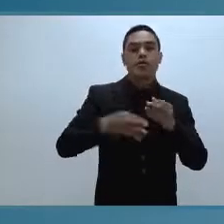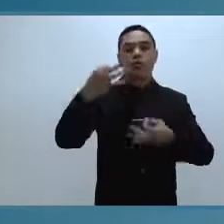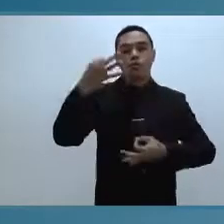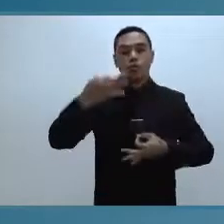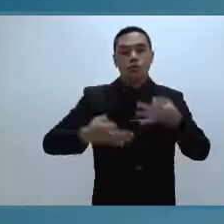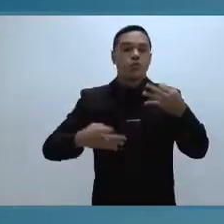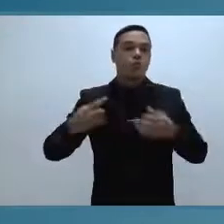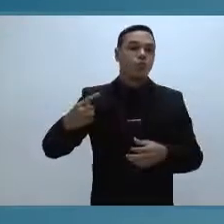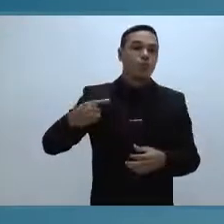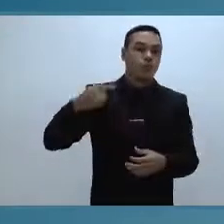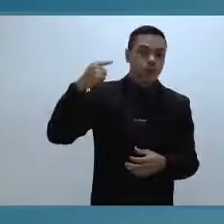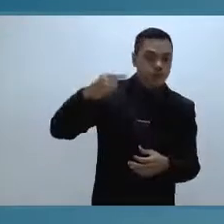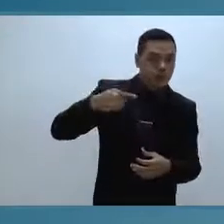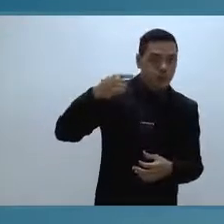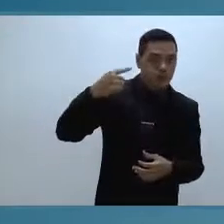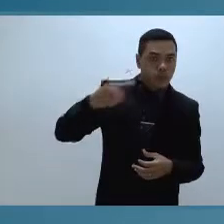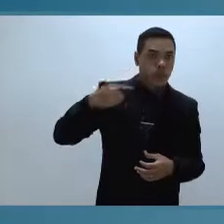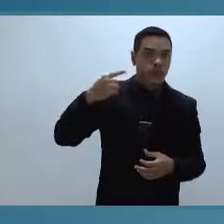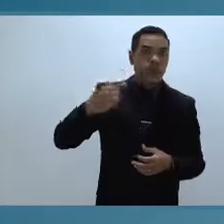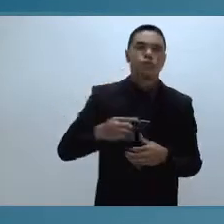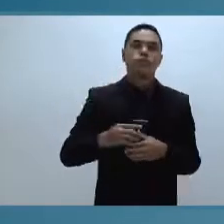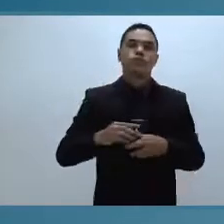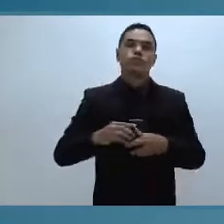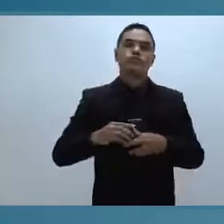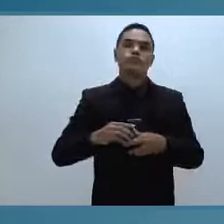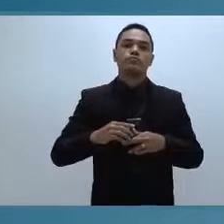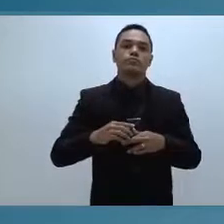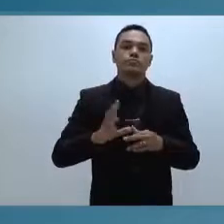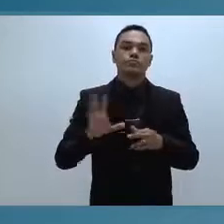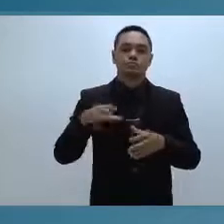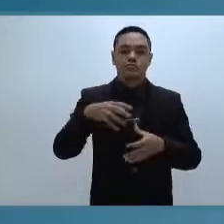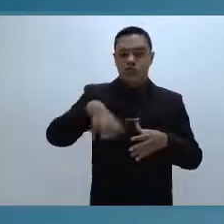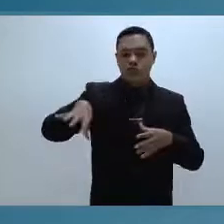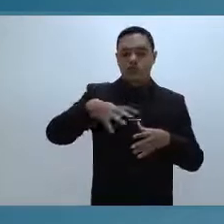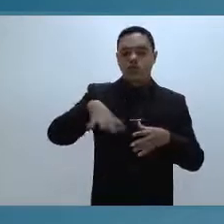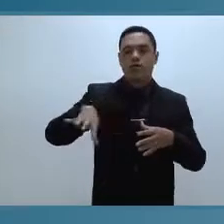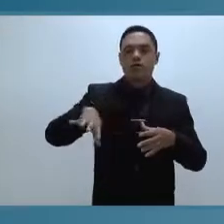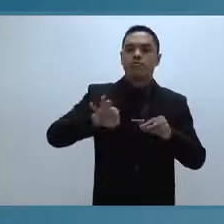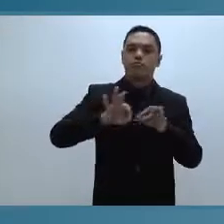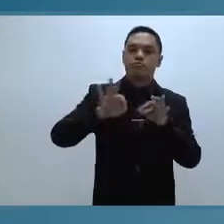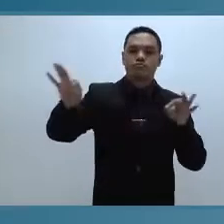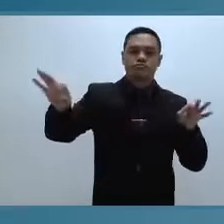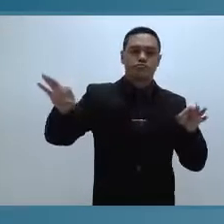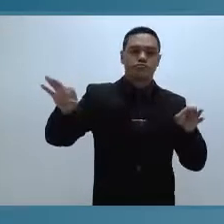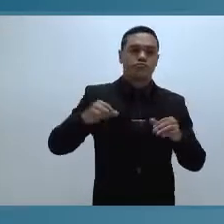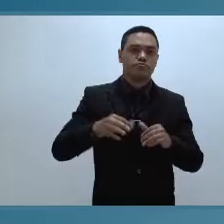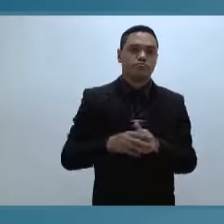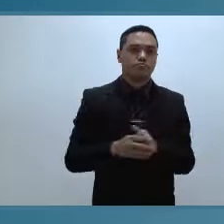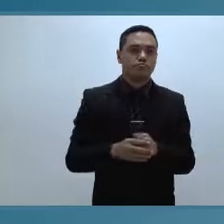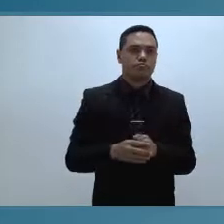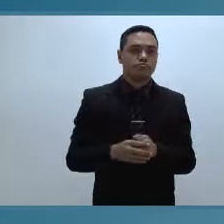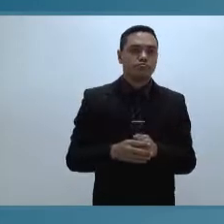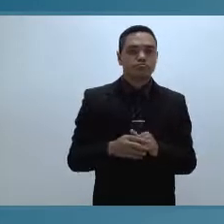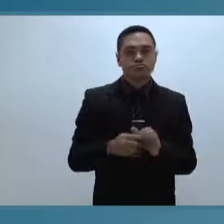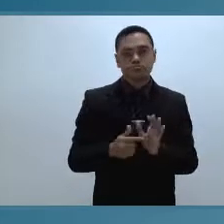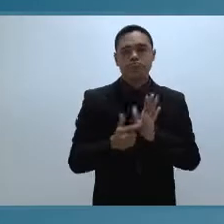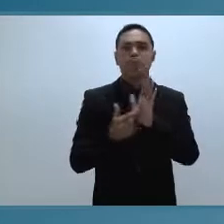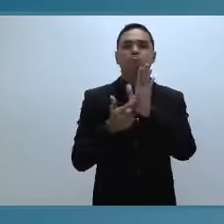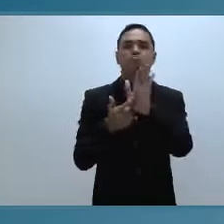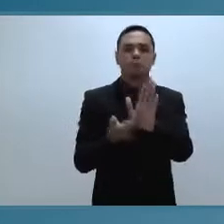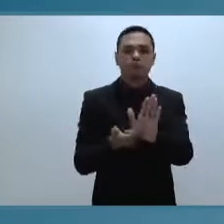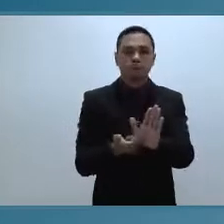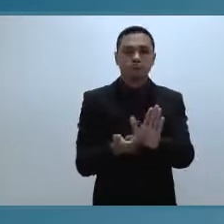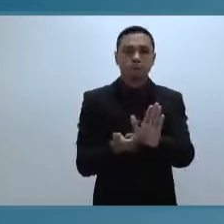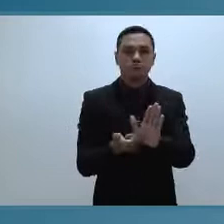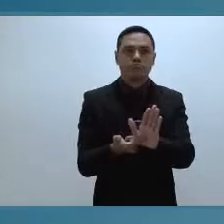das respectivas comarcas ou sede da região judicial. Desse modo, a